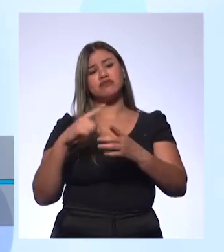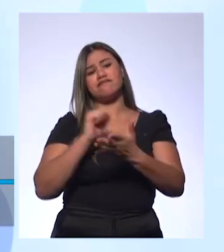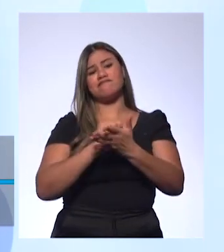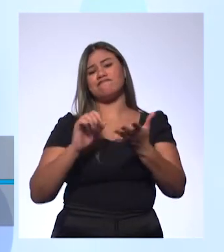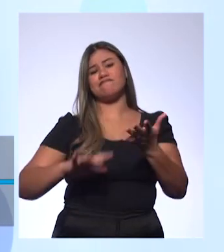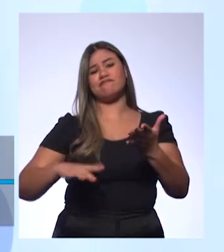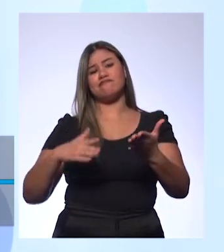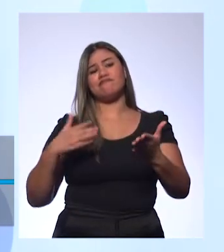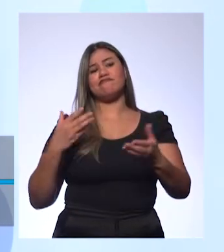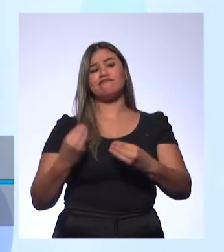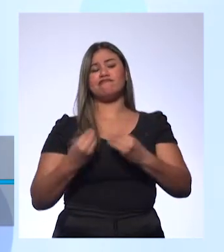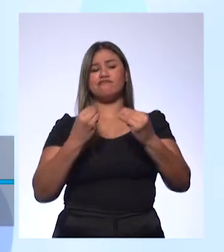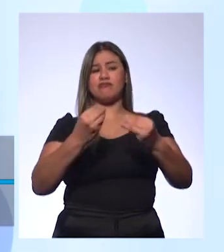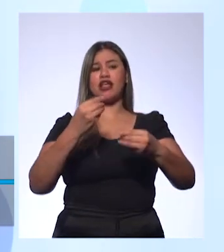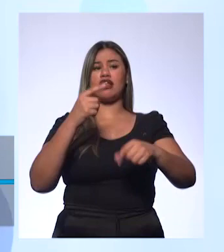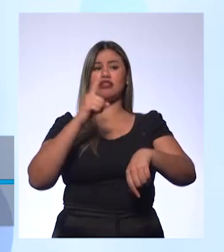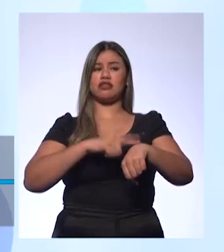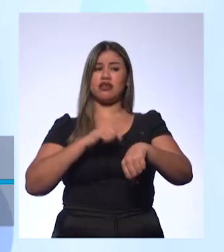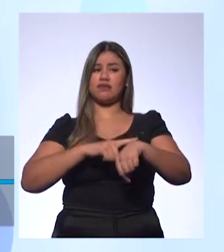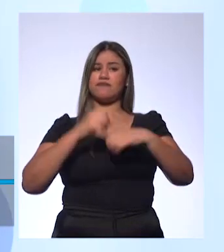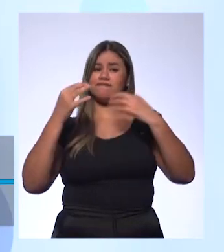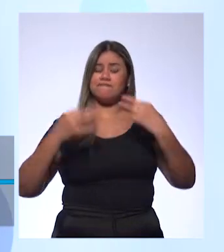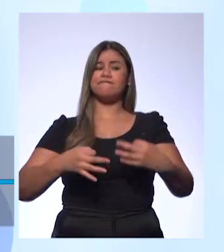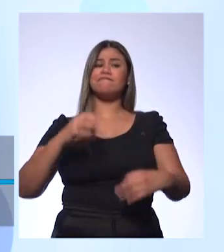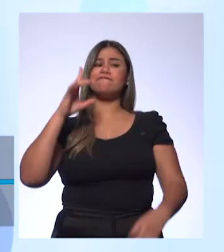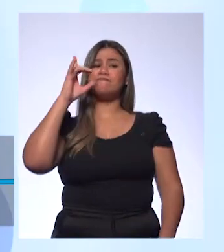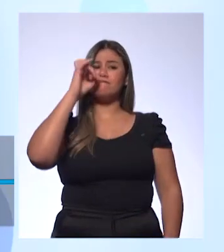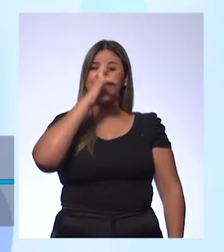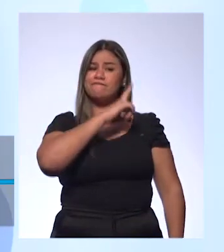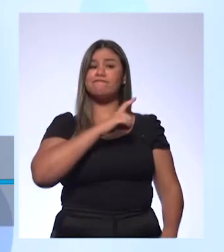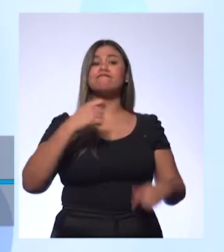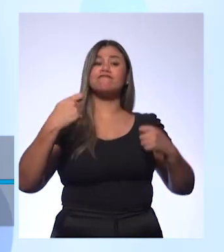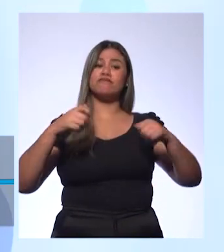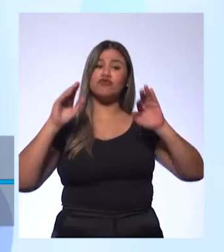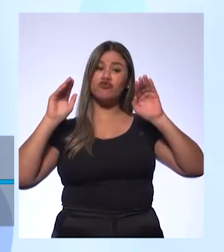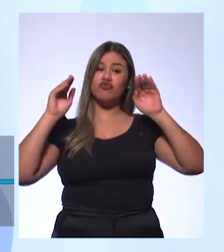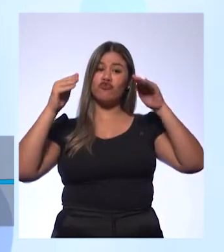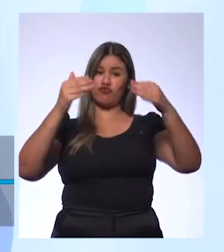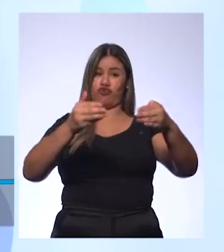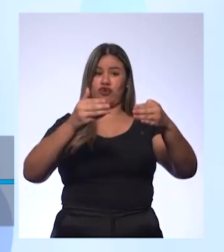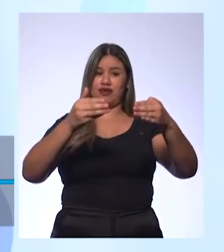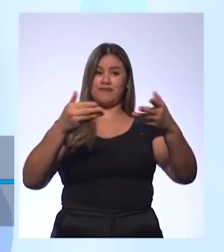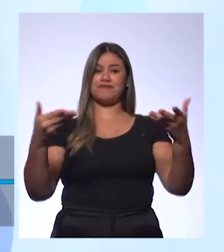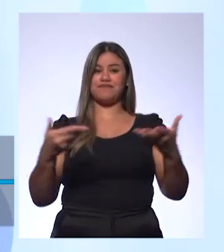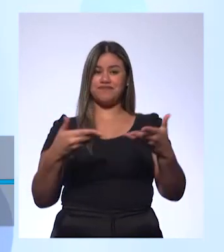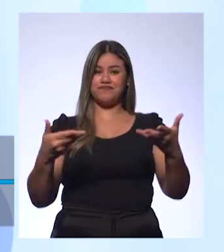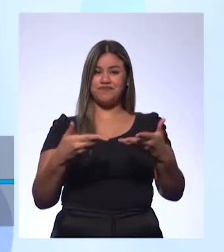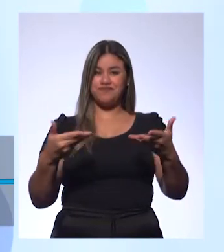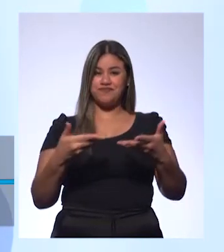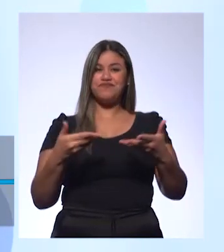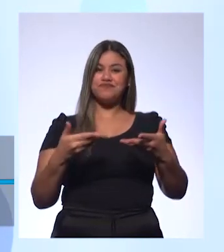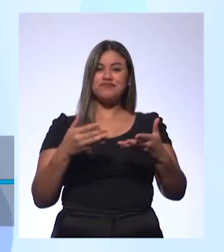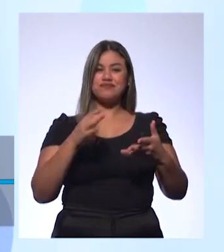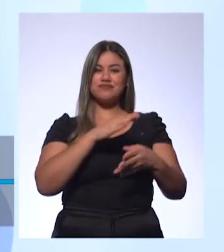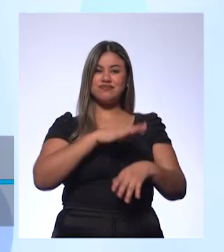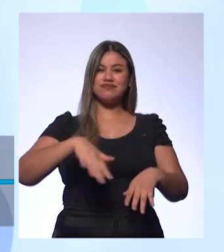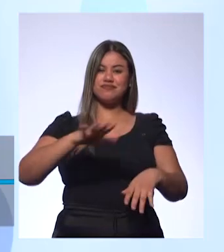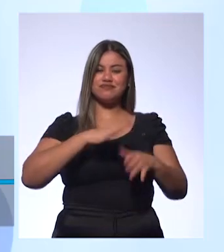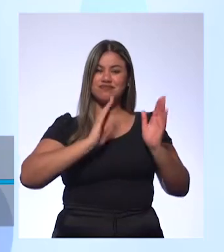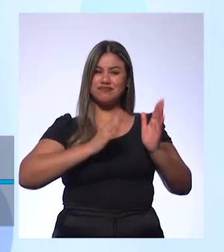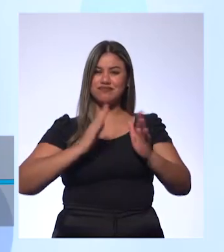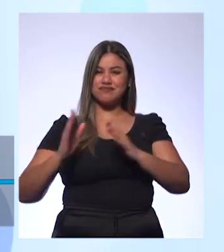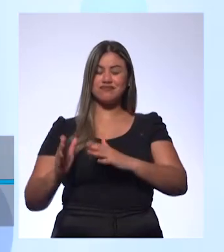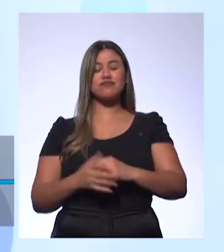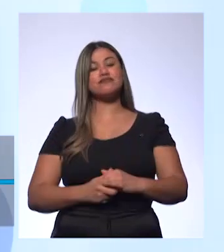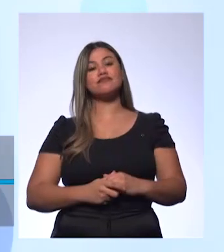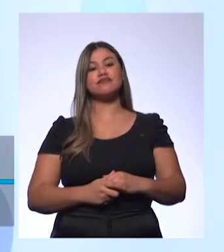período certo. Mas lembre-se que vocês precisam focar nesse momento, principalmente, para vocês conseguirem organizar. Então,